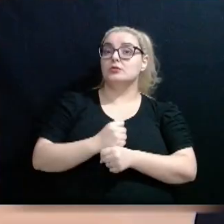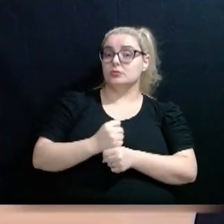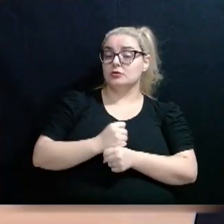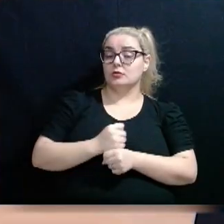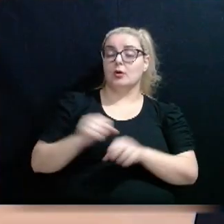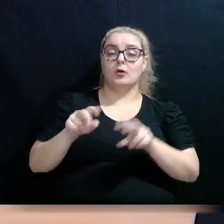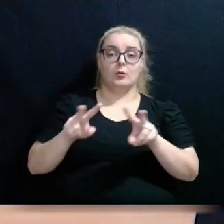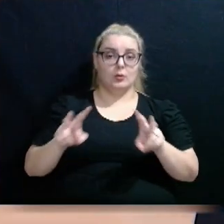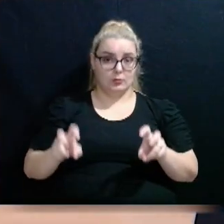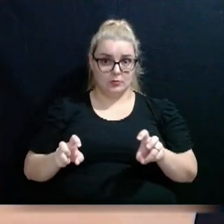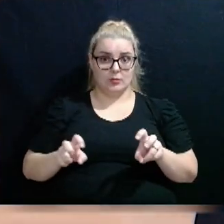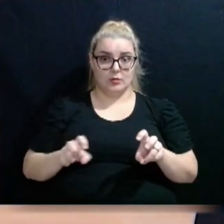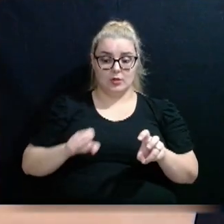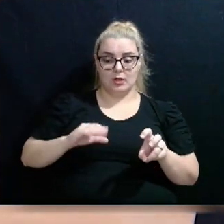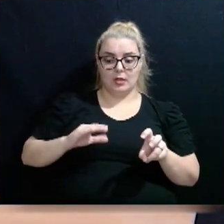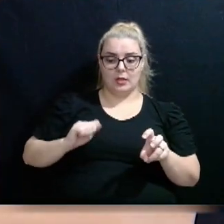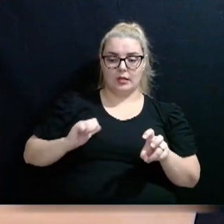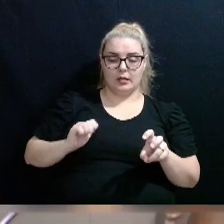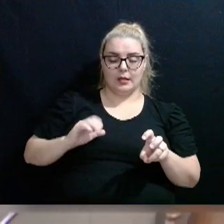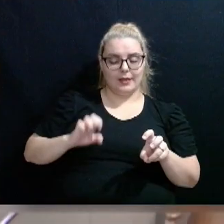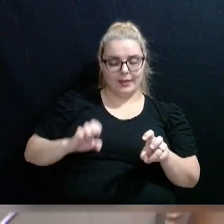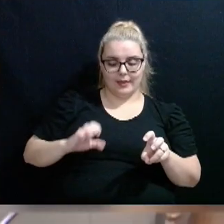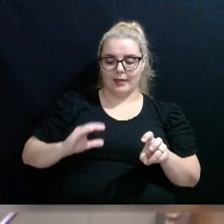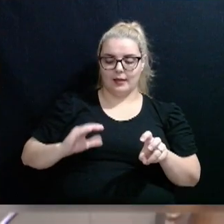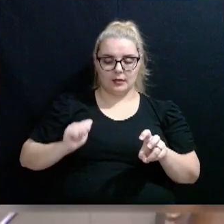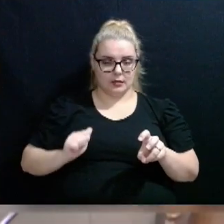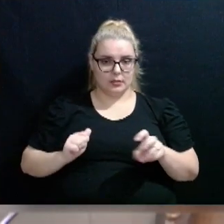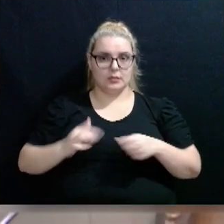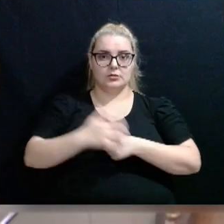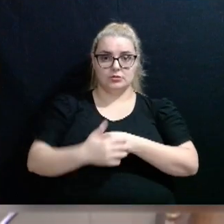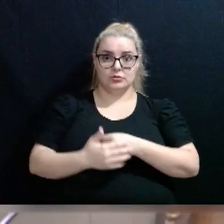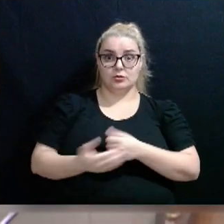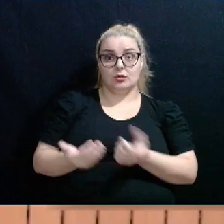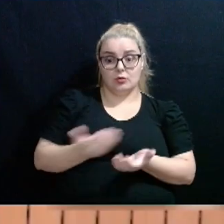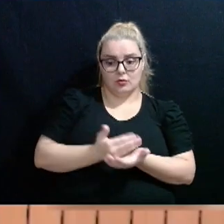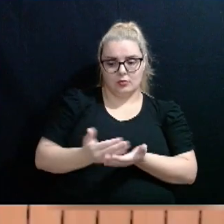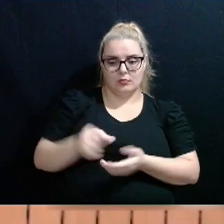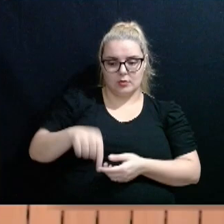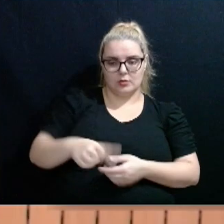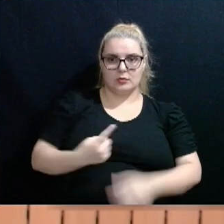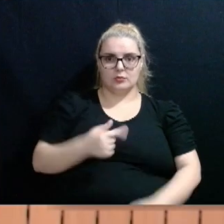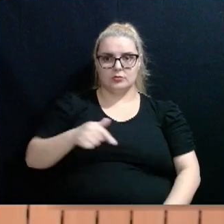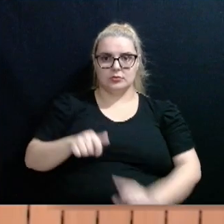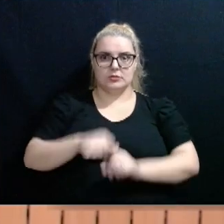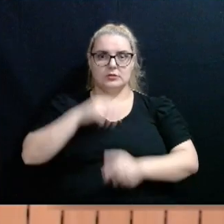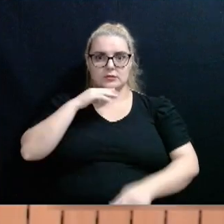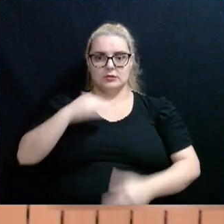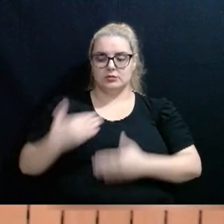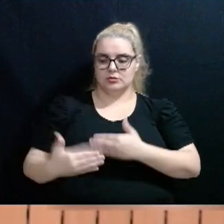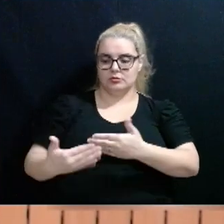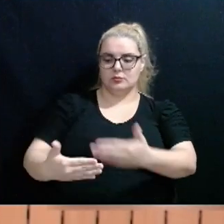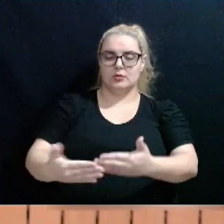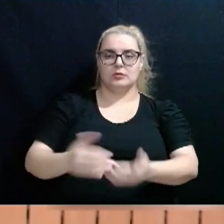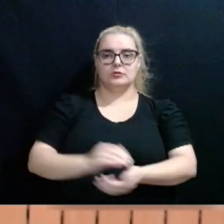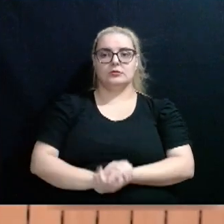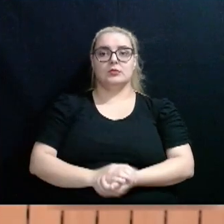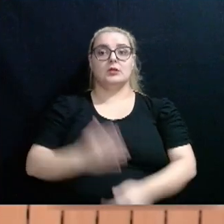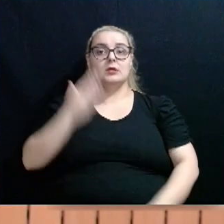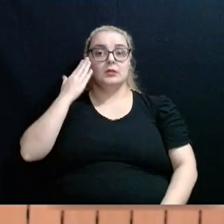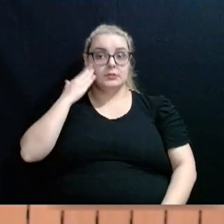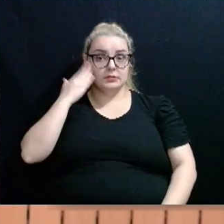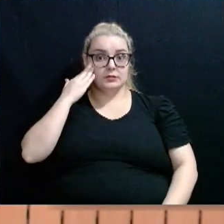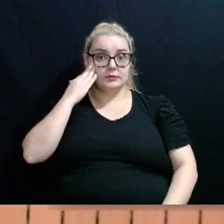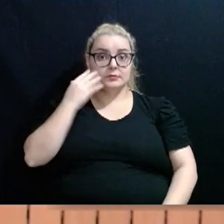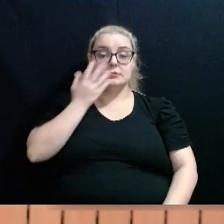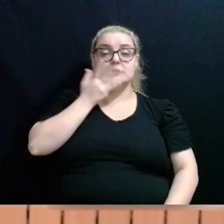ECA Digital, que entrou em vigor recentemente no dia 17 de março. Nós sabemos hoje que as crianças e os adolescentes